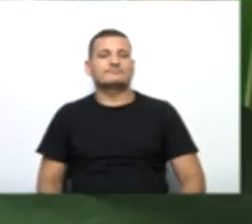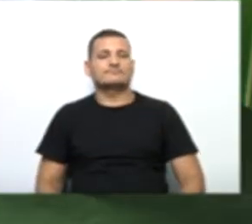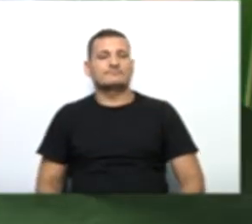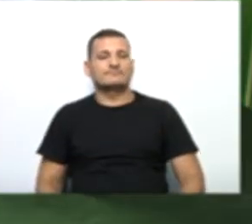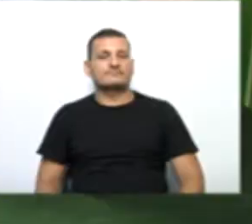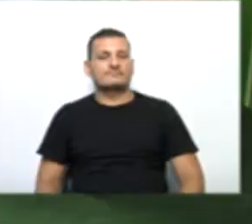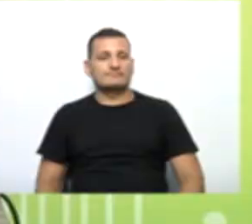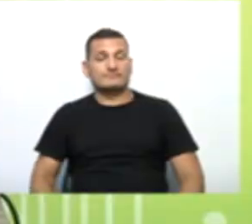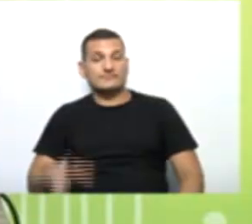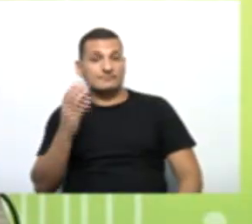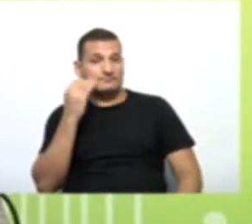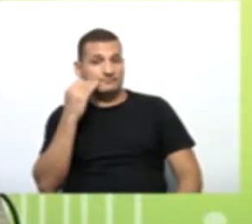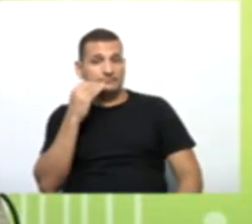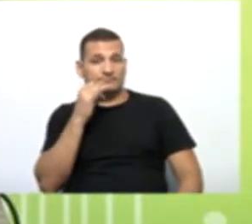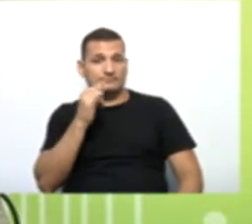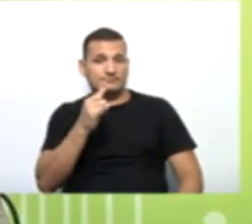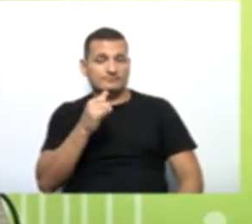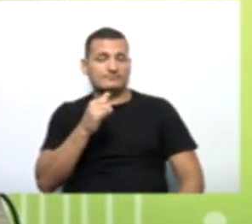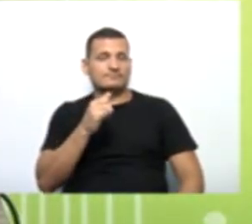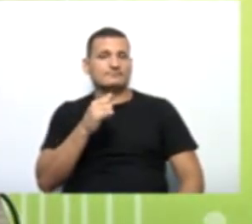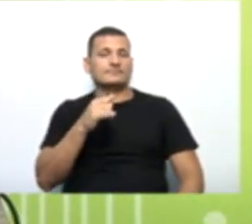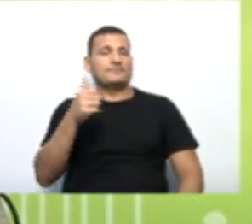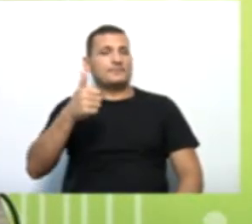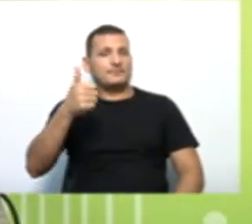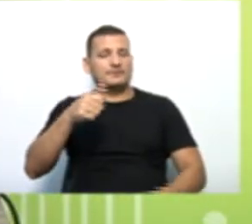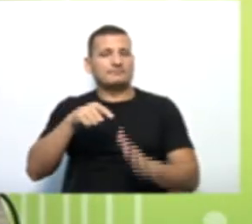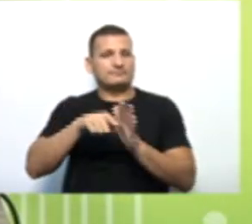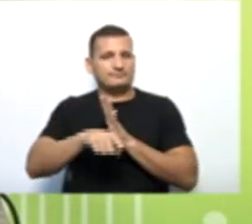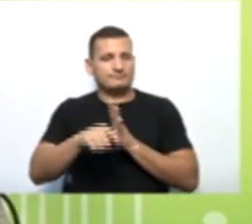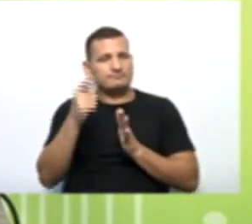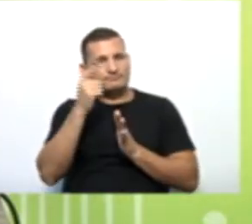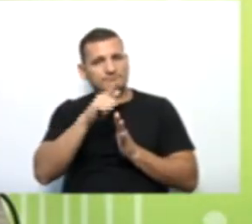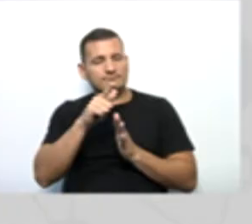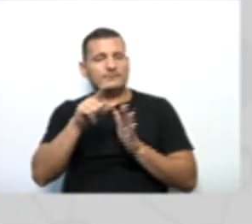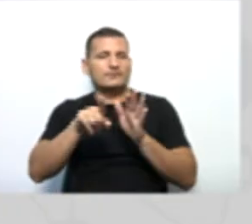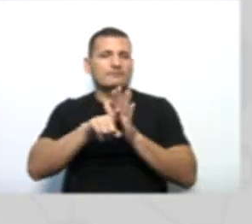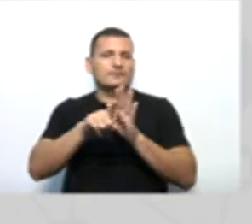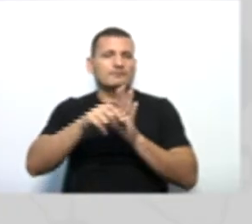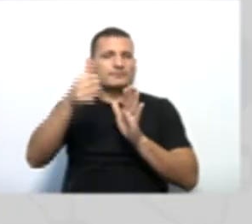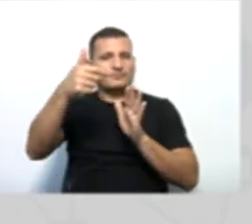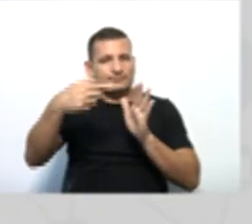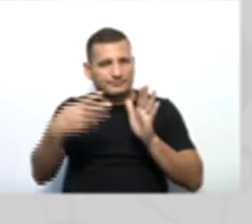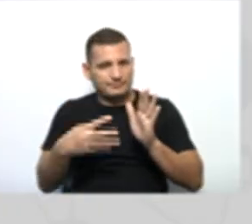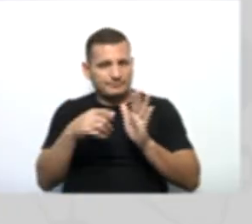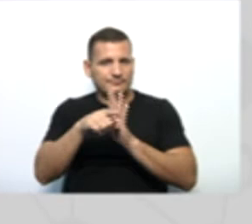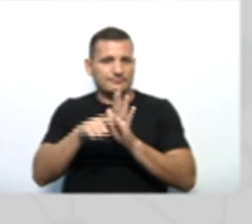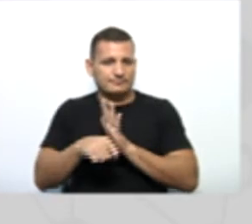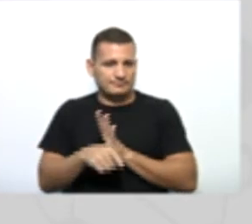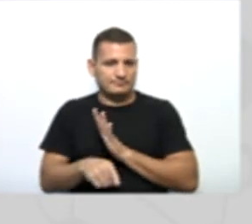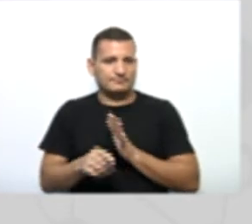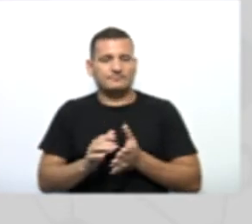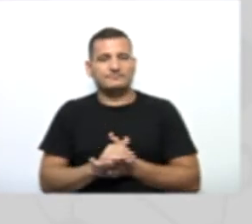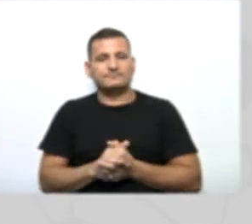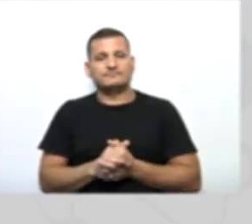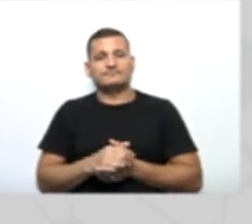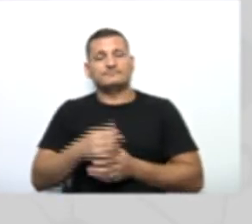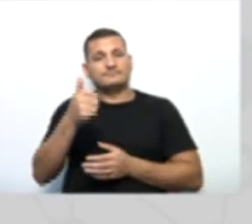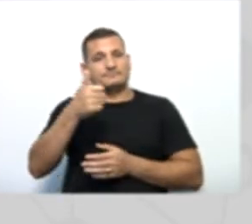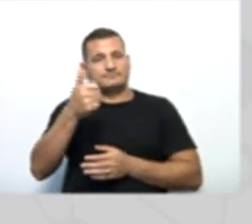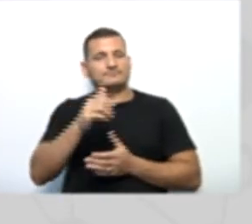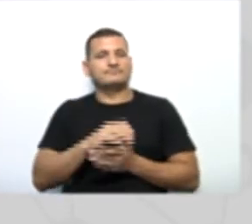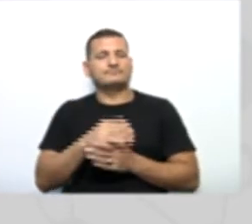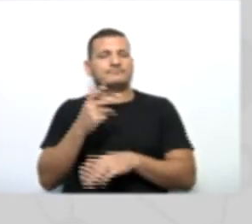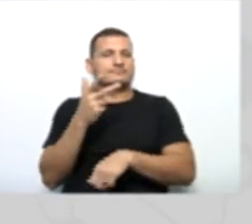ver se o pessoal realmente entendeu a sacada da primeira questão. E claro, as outras questões também. Olha lá a primeira questão. No primeiro